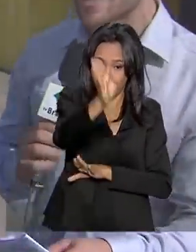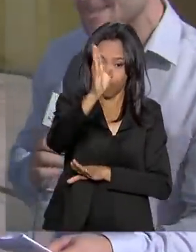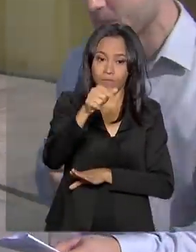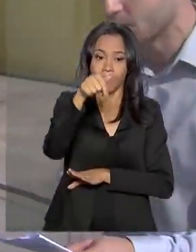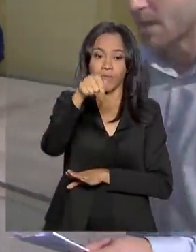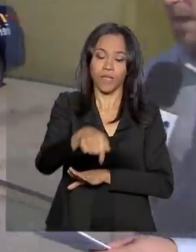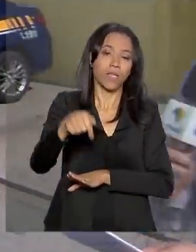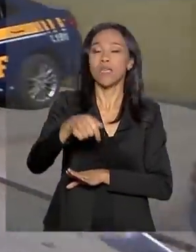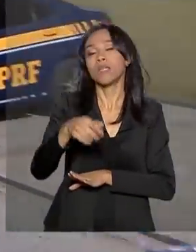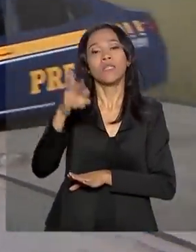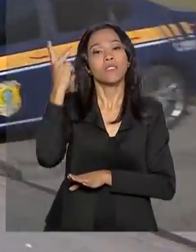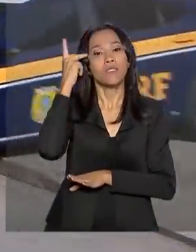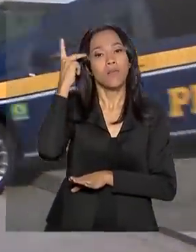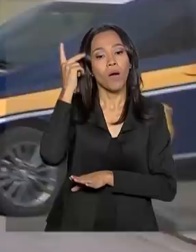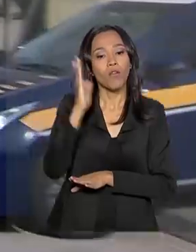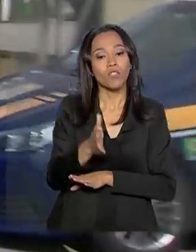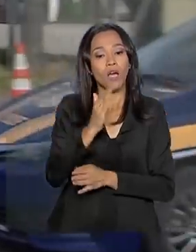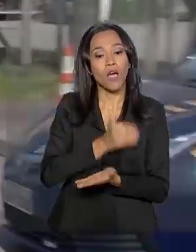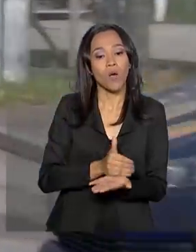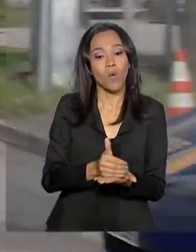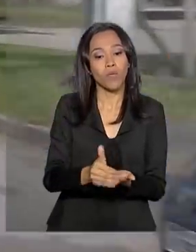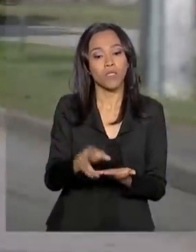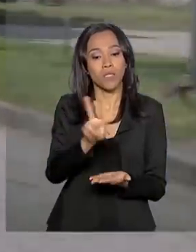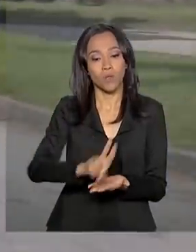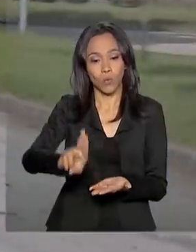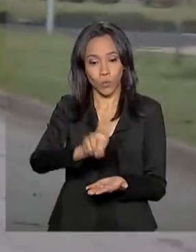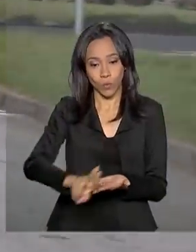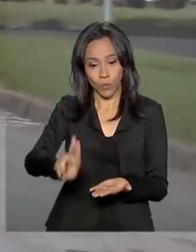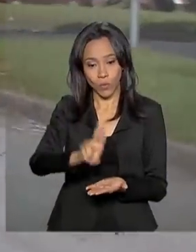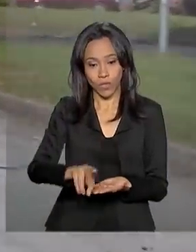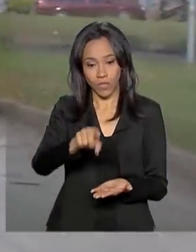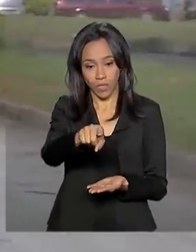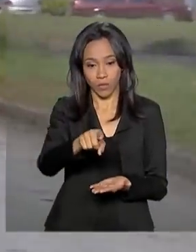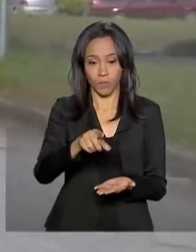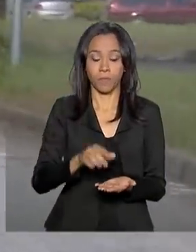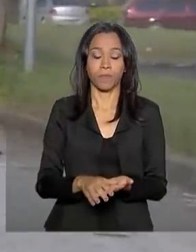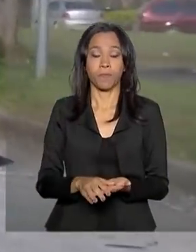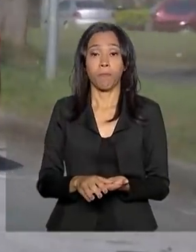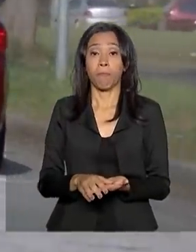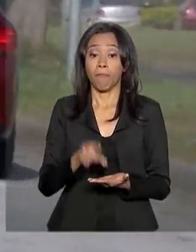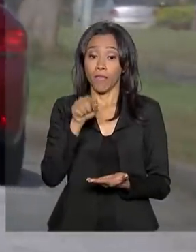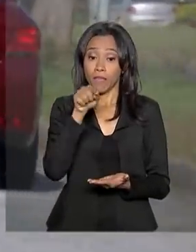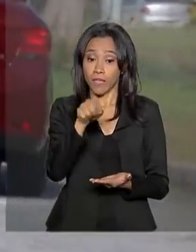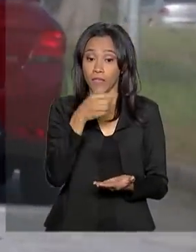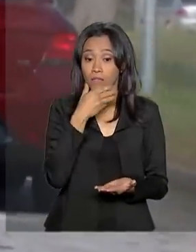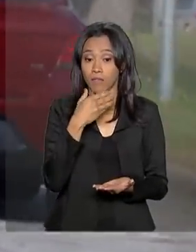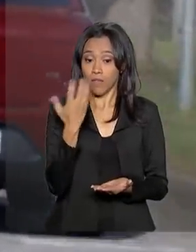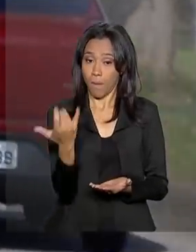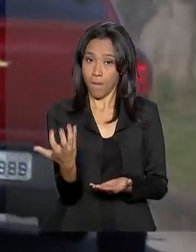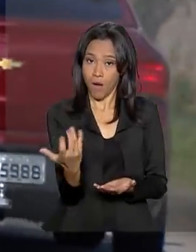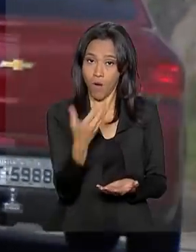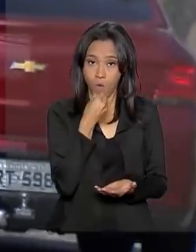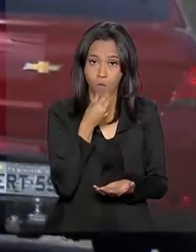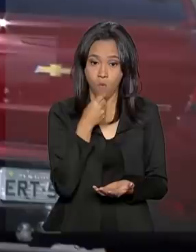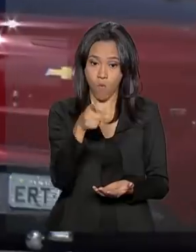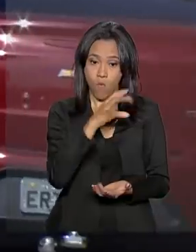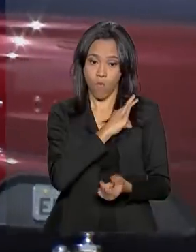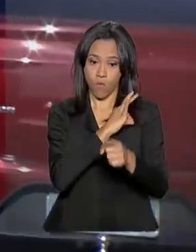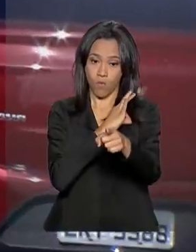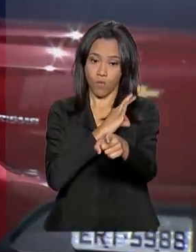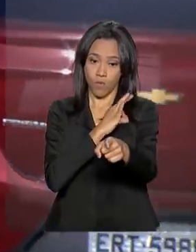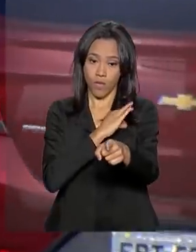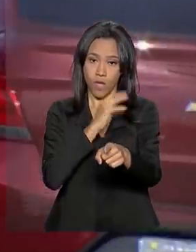uma ação com esse equipamento sentido Paraná. O equipamento está ali, está na mão do policial, esse